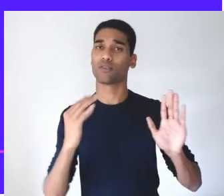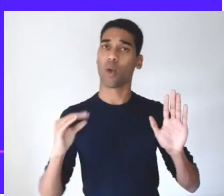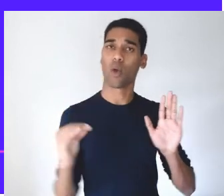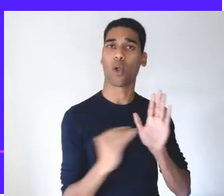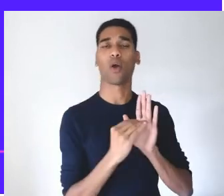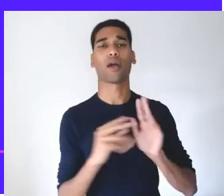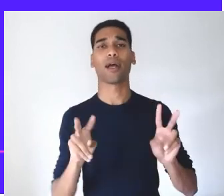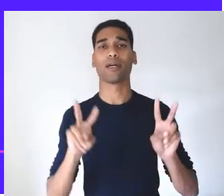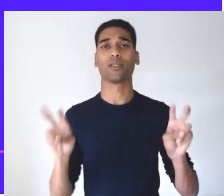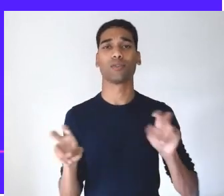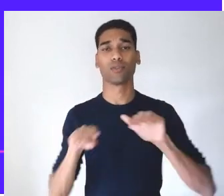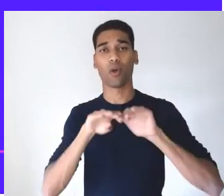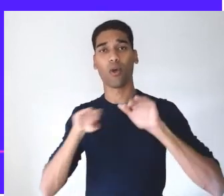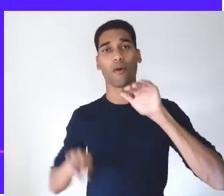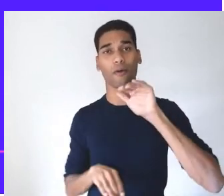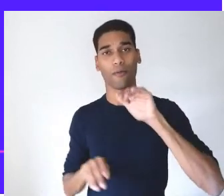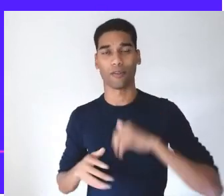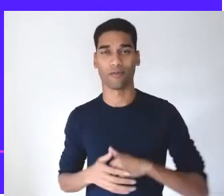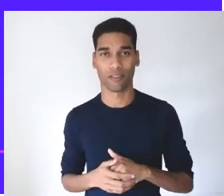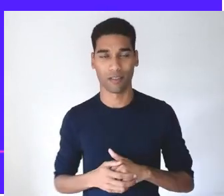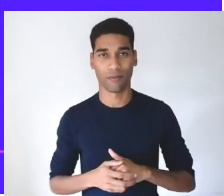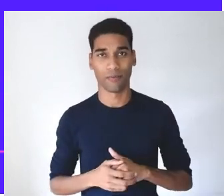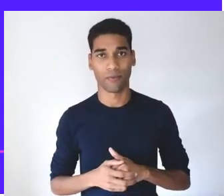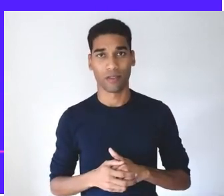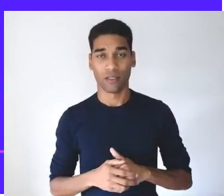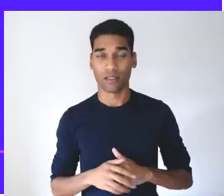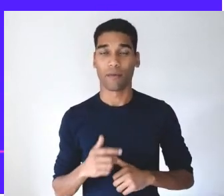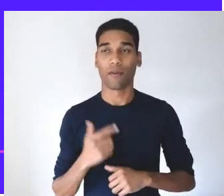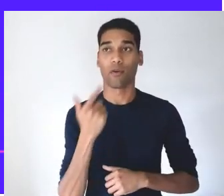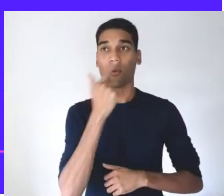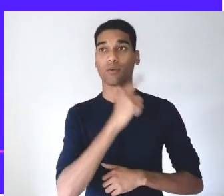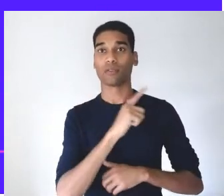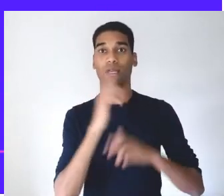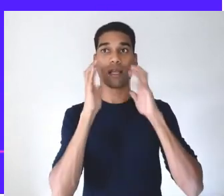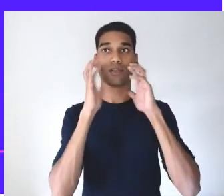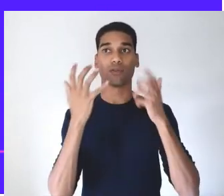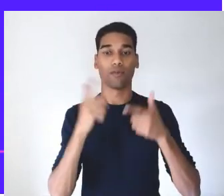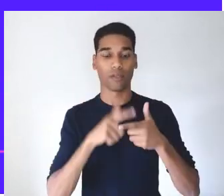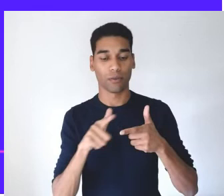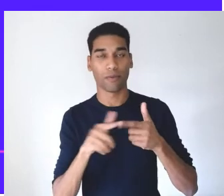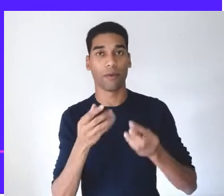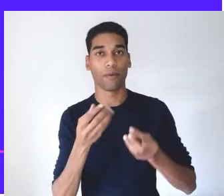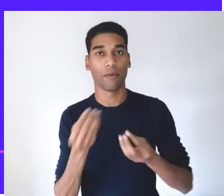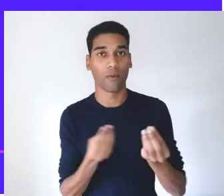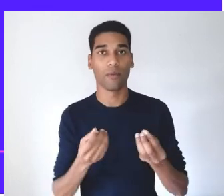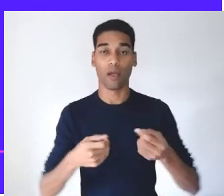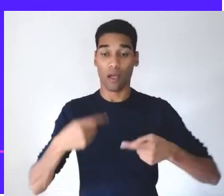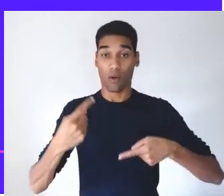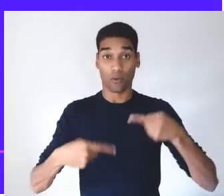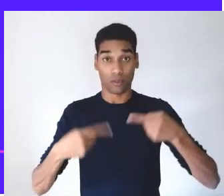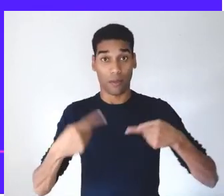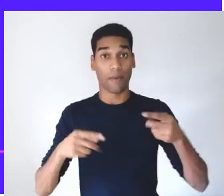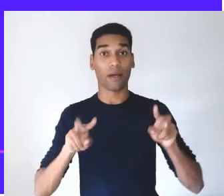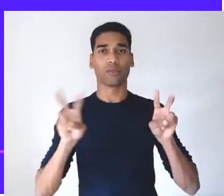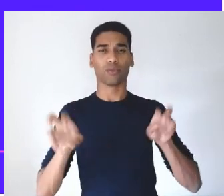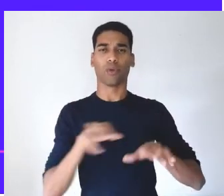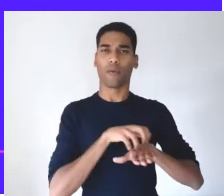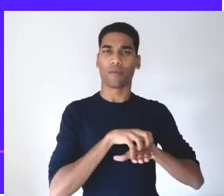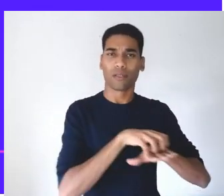a combater ou a perpetuar desigualdade? O debate sobre transporte, sobre meio